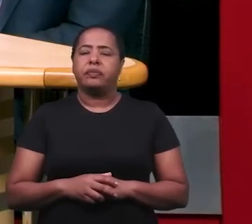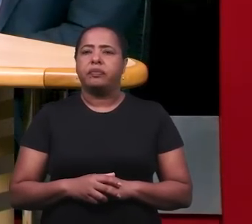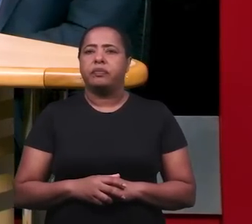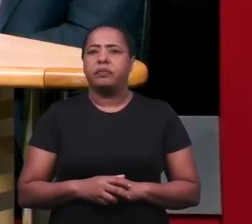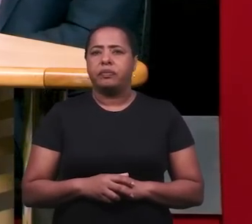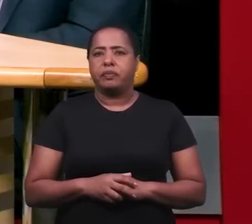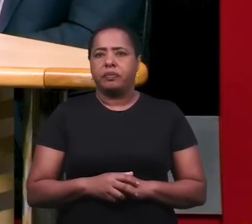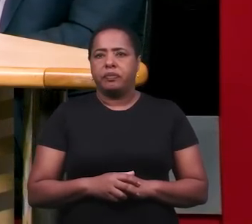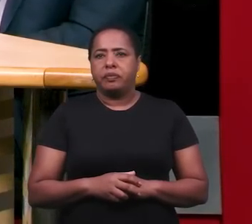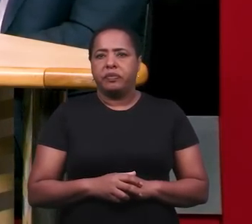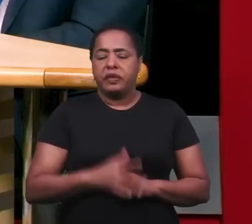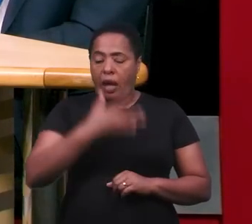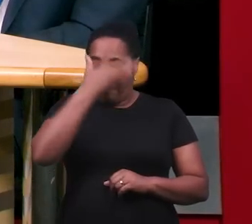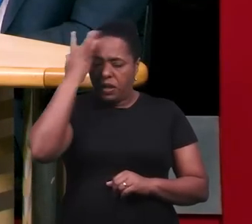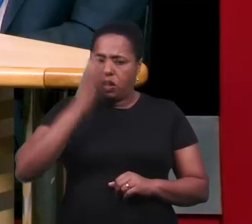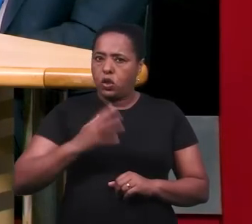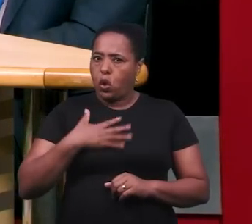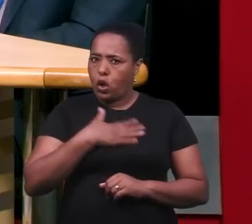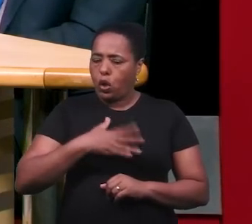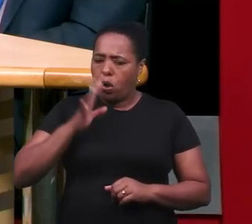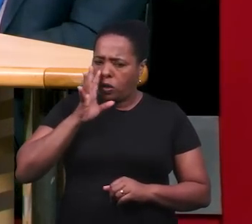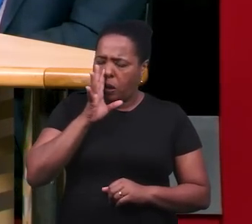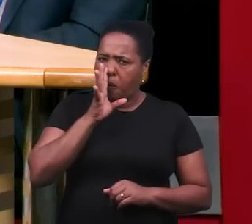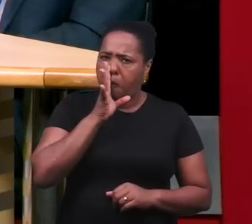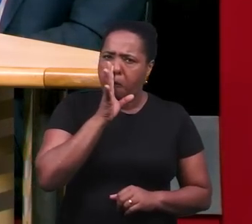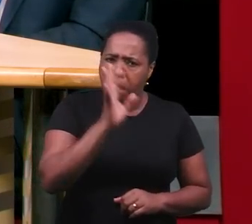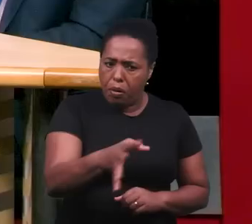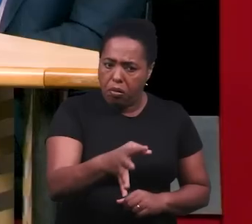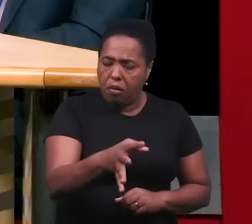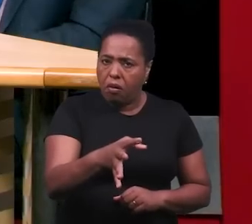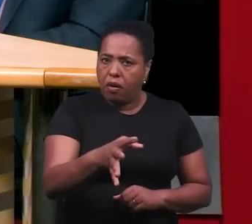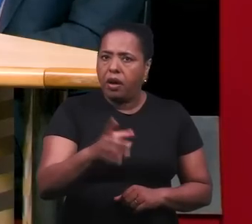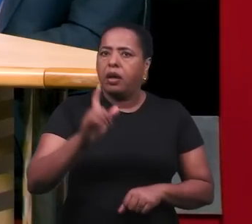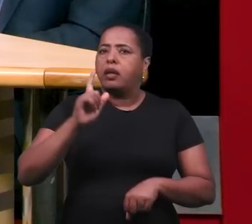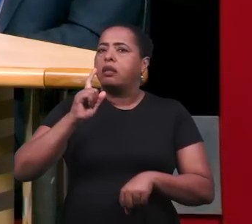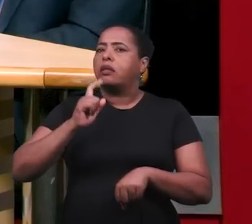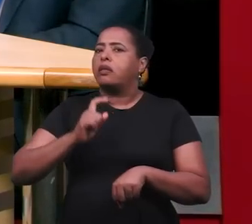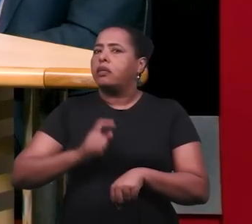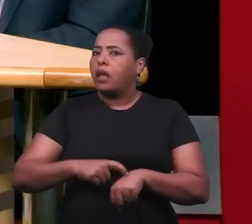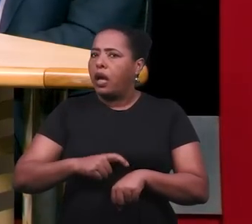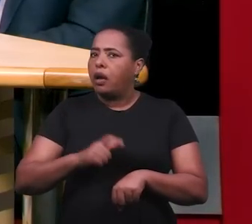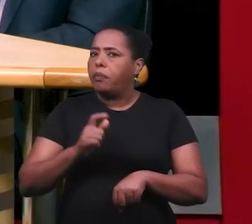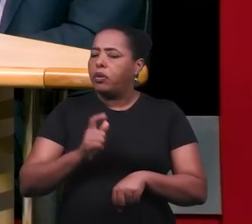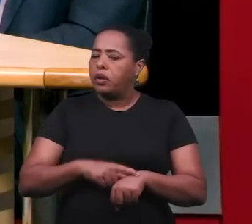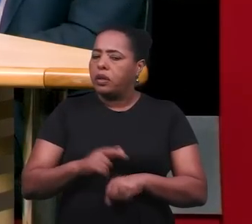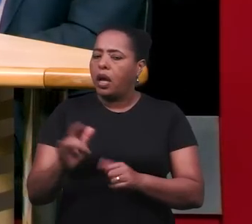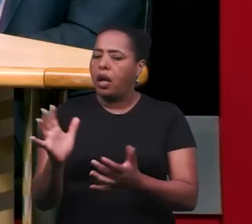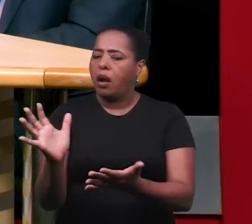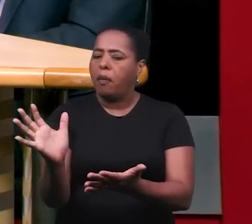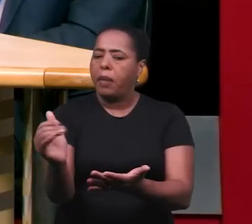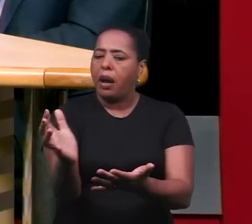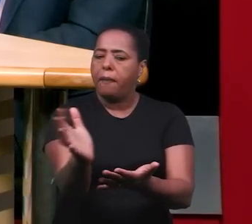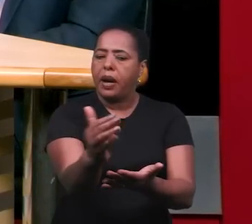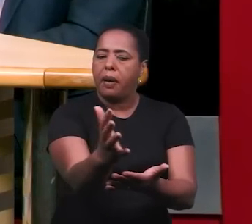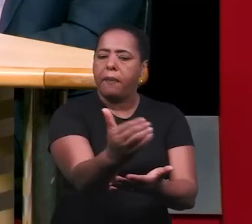grande advertência está aqui, Roger. Para quem gosta de apedrejar. Porque tem um tempo